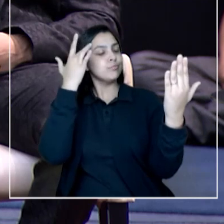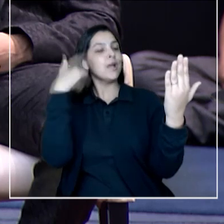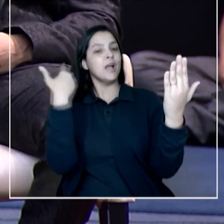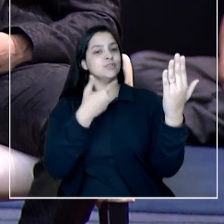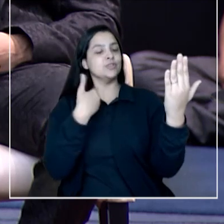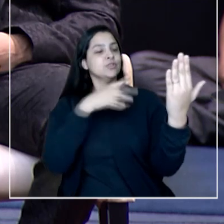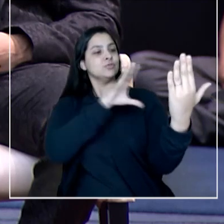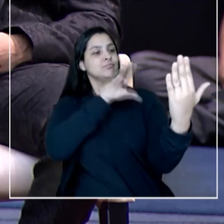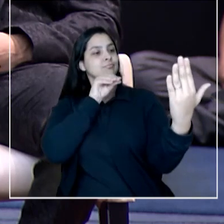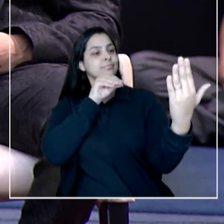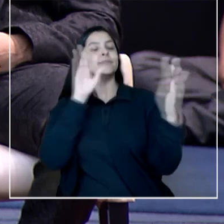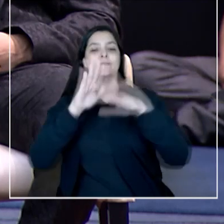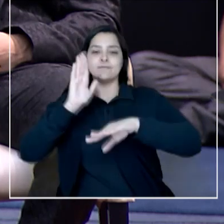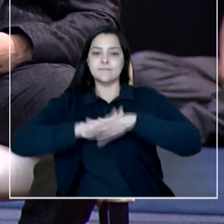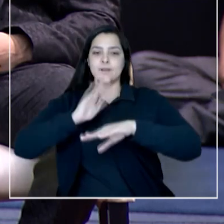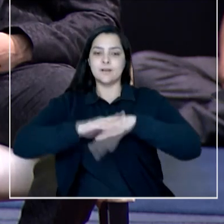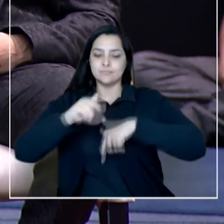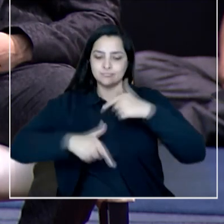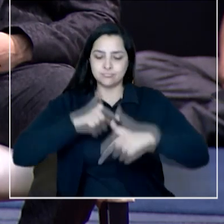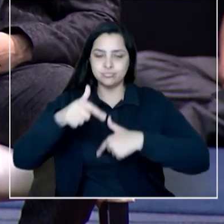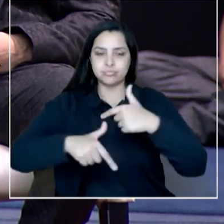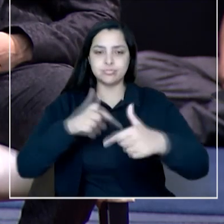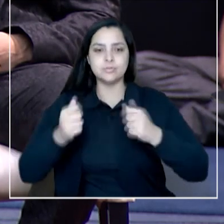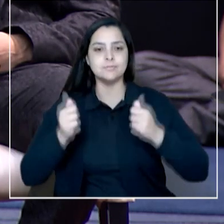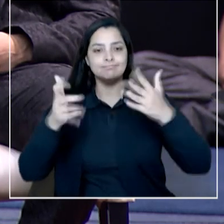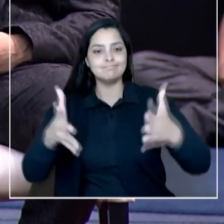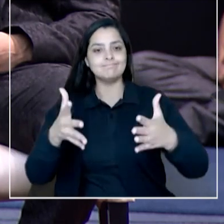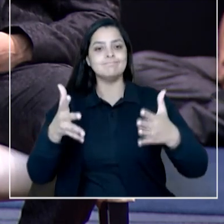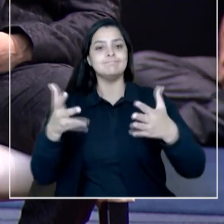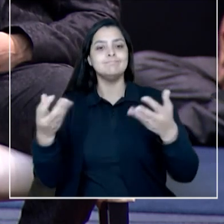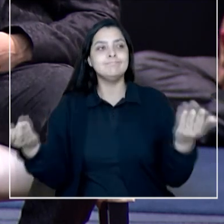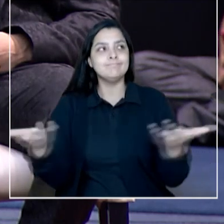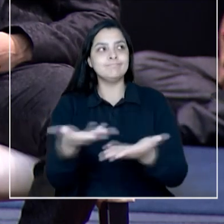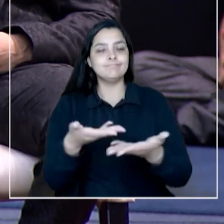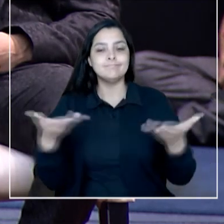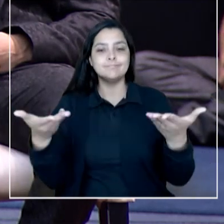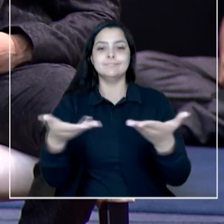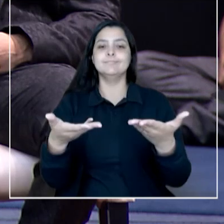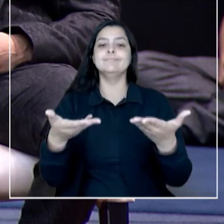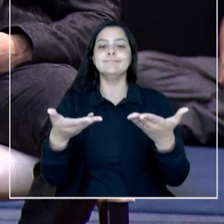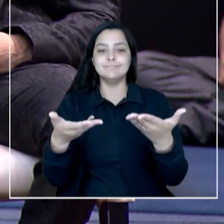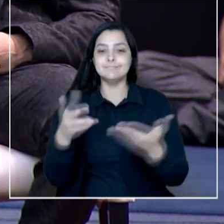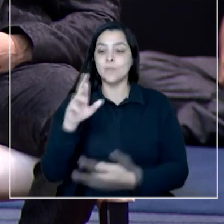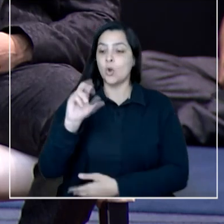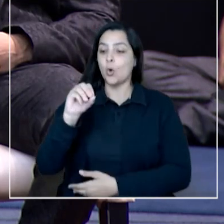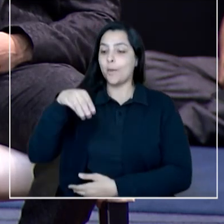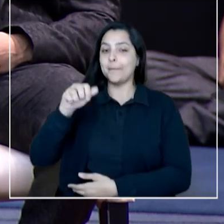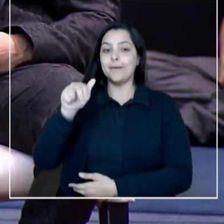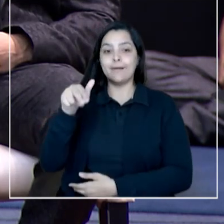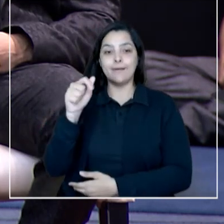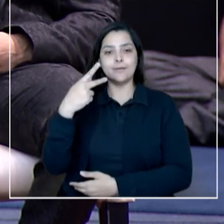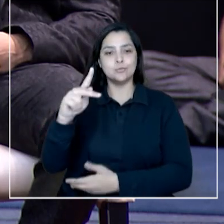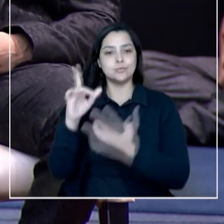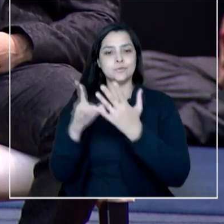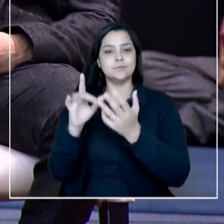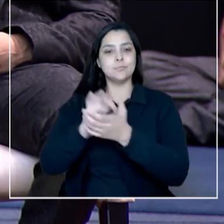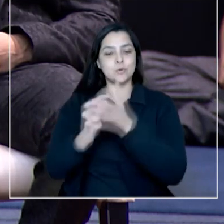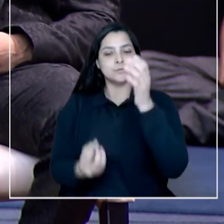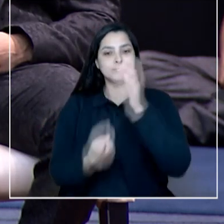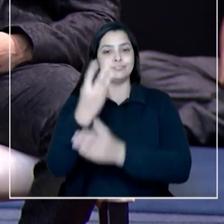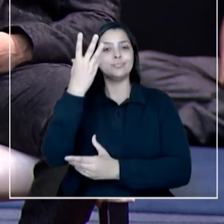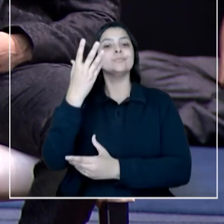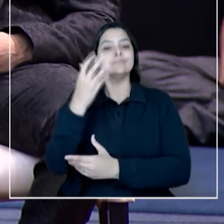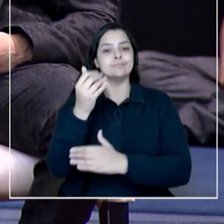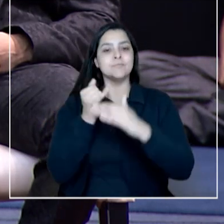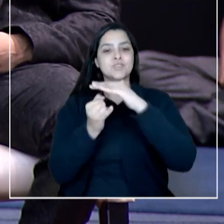por suas iniciativas, junto com a Romana, especialmente a de fundar o